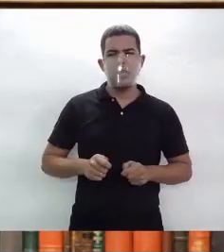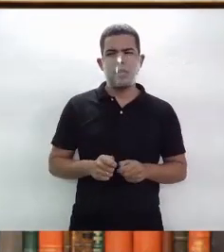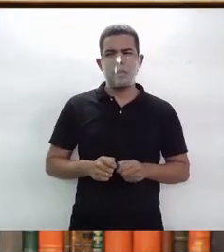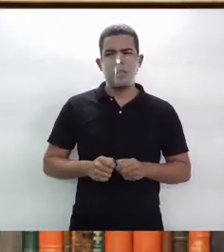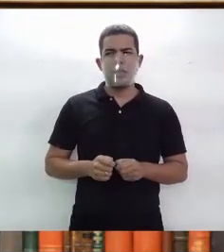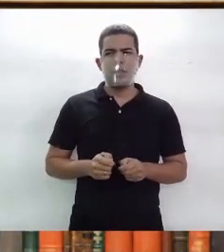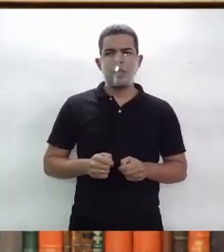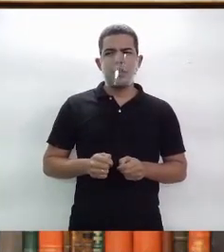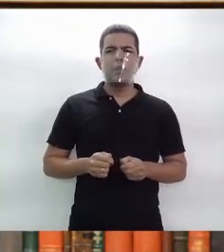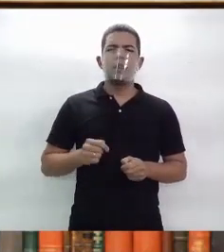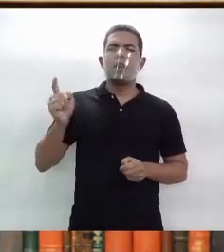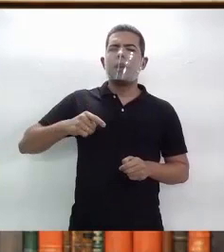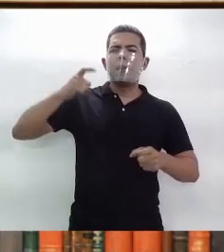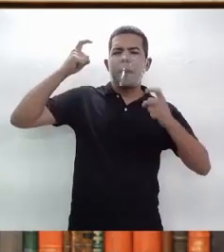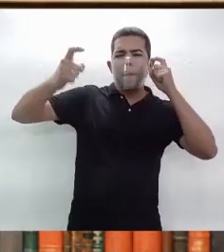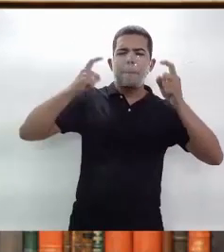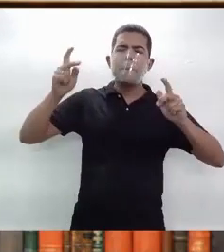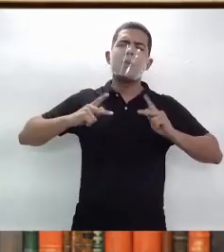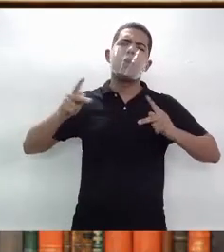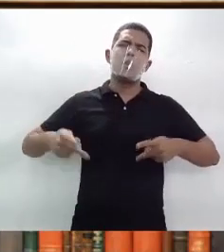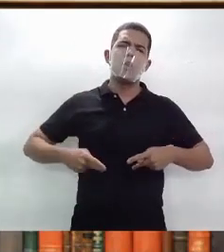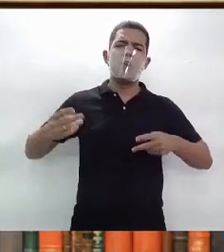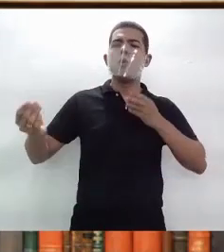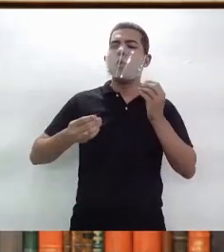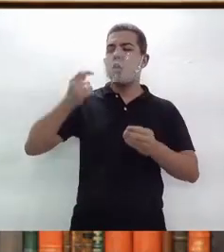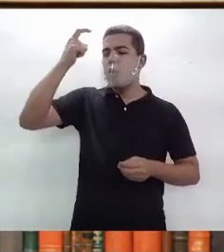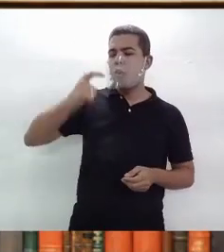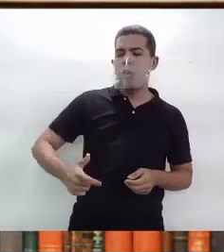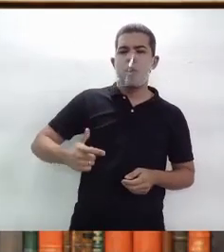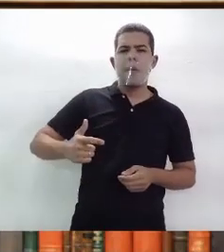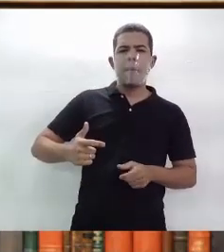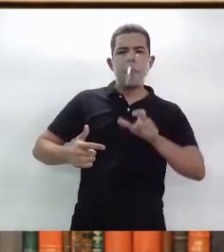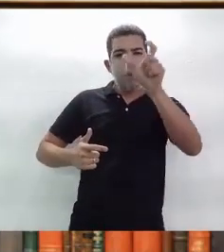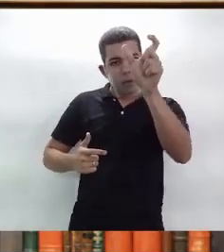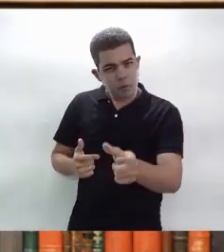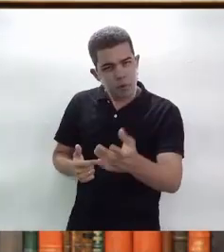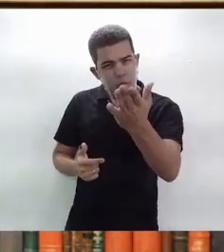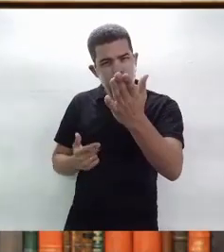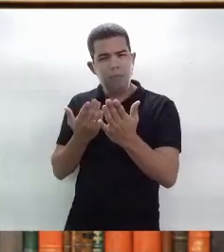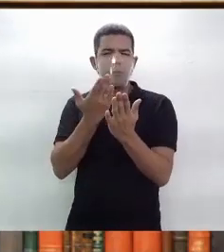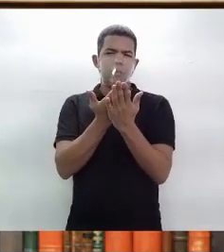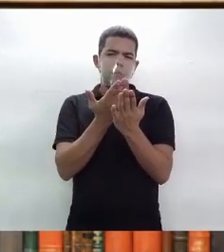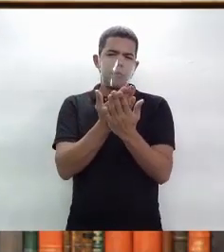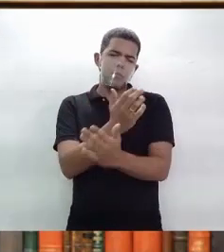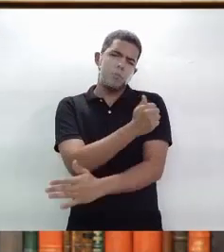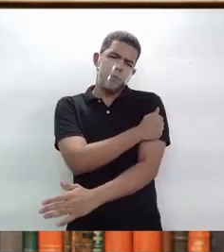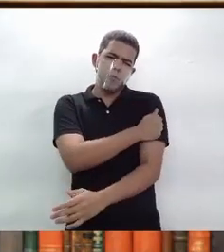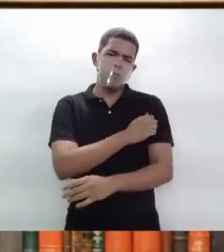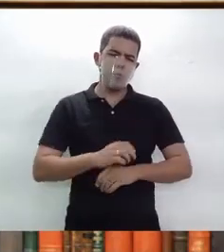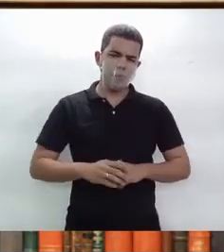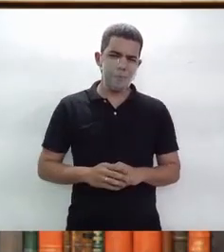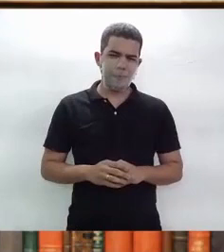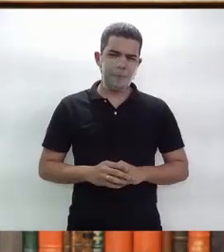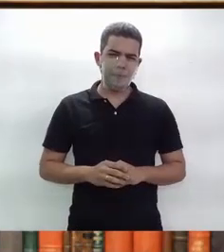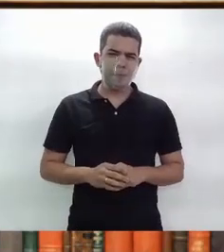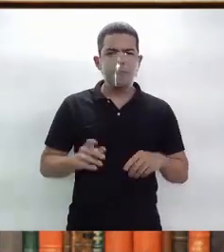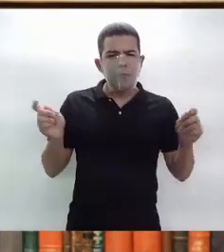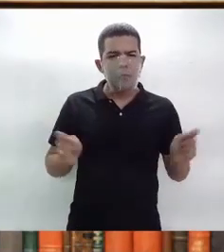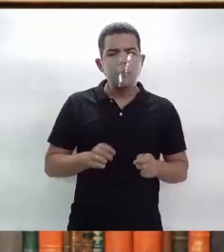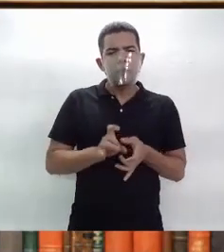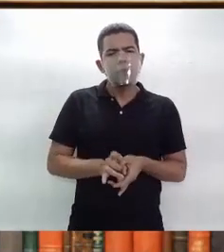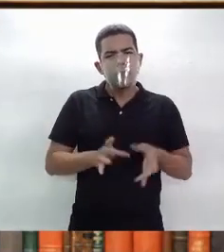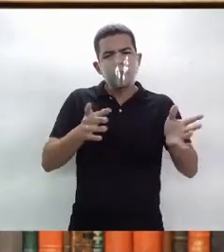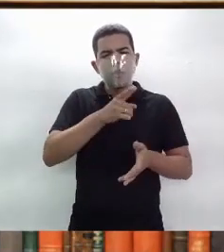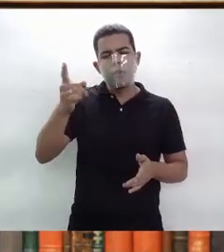vamos se preocupar com o cidadão, com o ser, com o estudante, com você, estudante, na ideia de que é permitido sim que você cresça, que